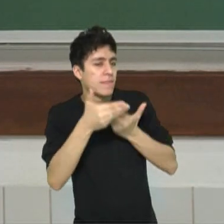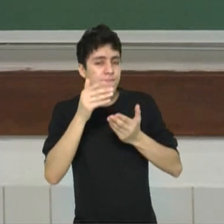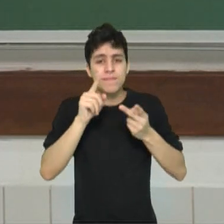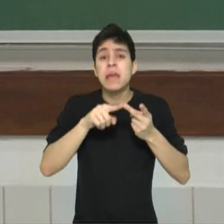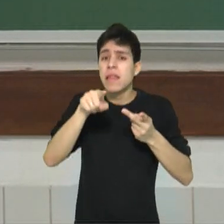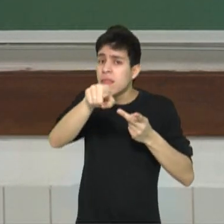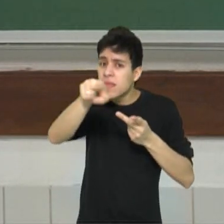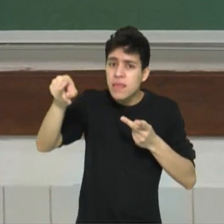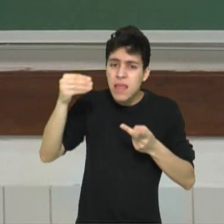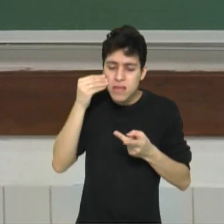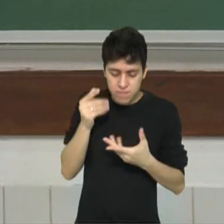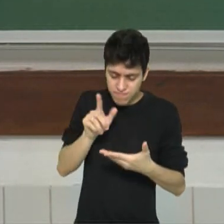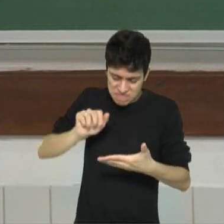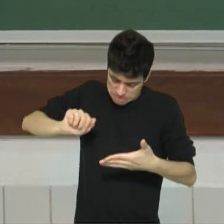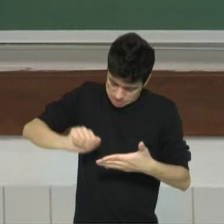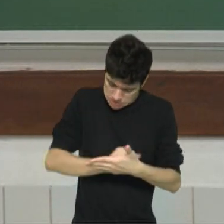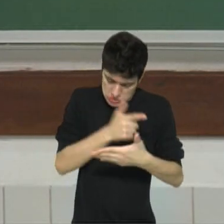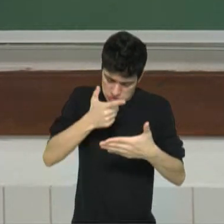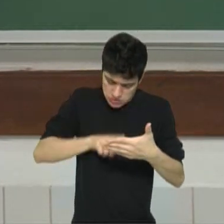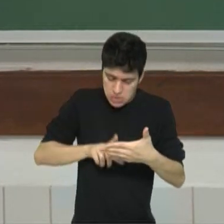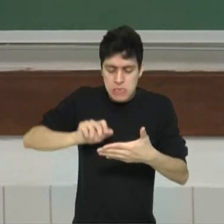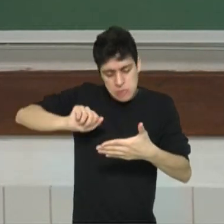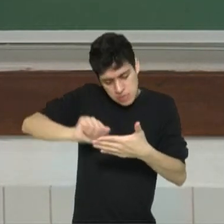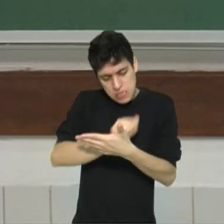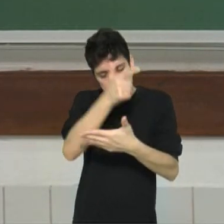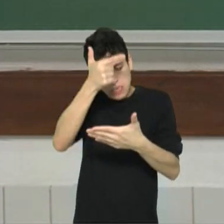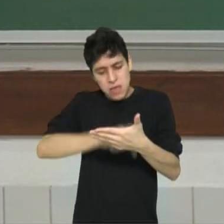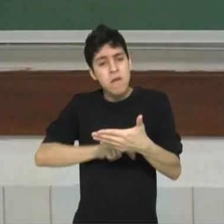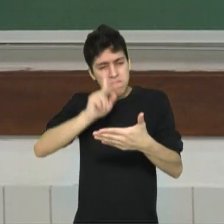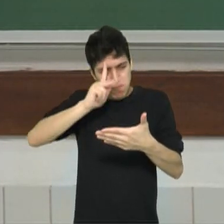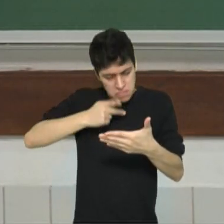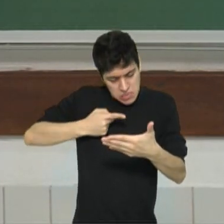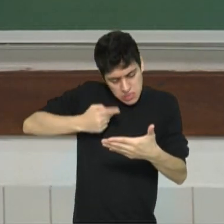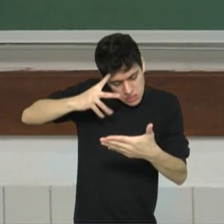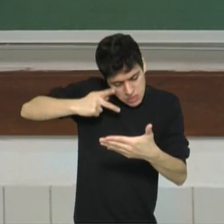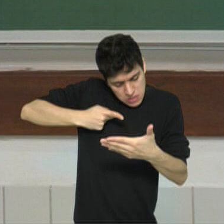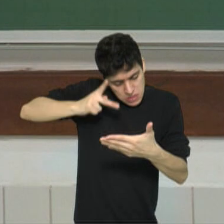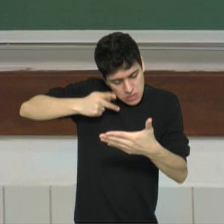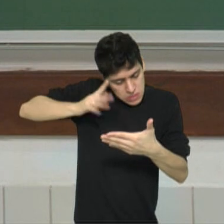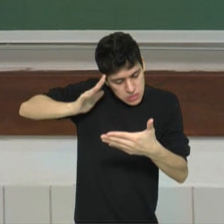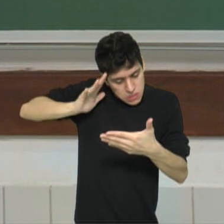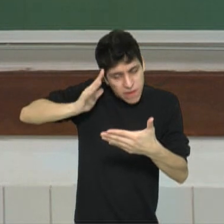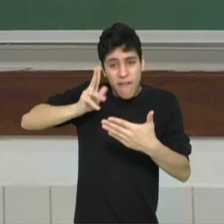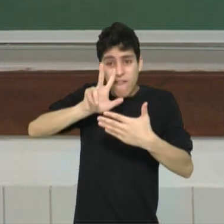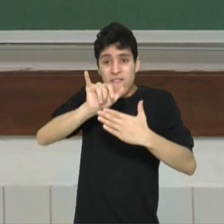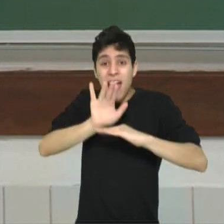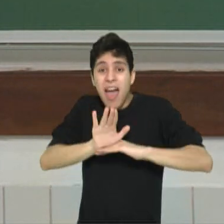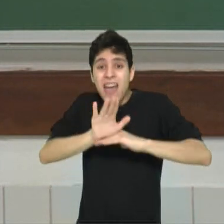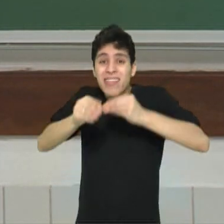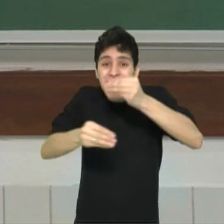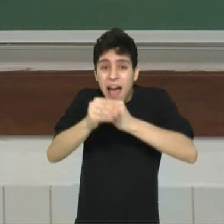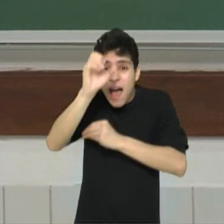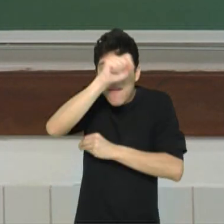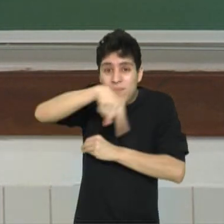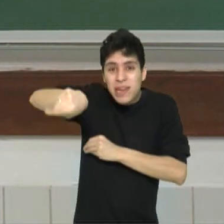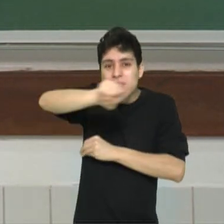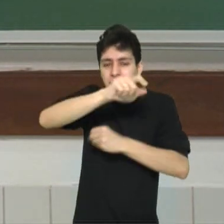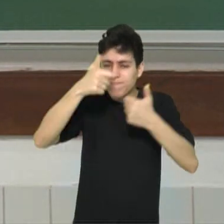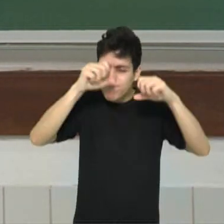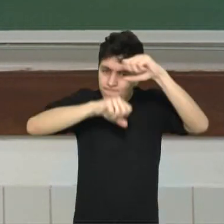fazer sozinho, tá? Os que a gente fez ao longo dessa aula, tudo isso vai ajudar no seu aprendizado, tá? Agradeço